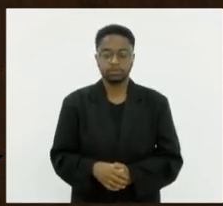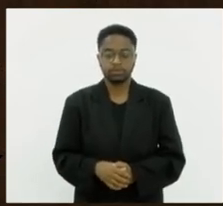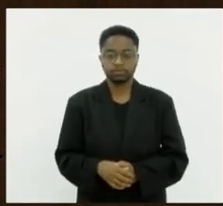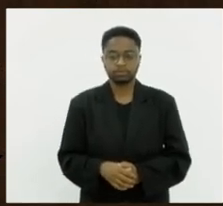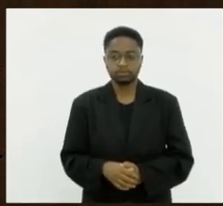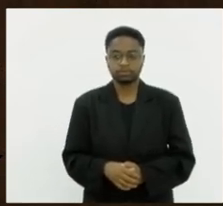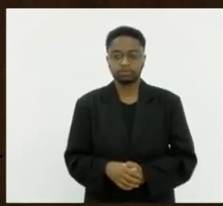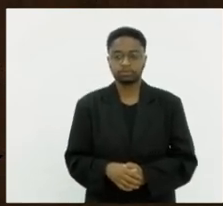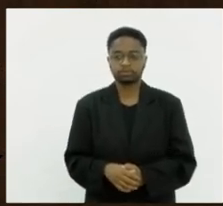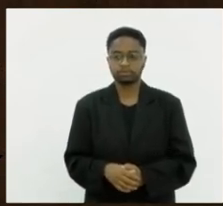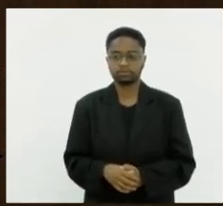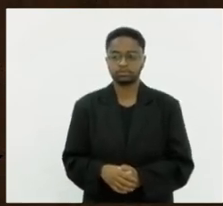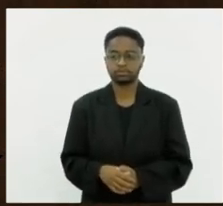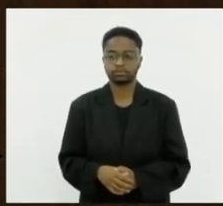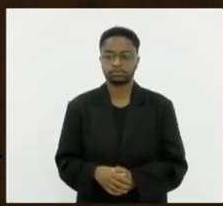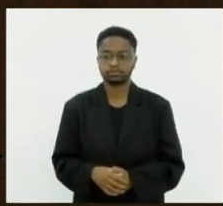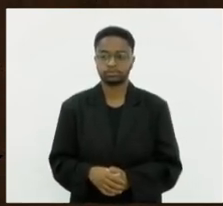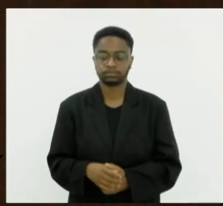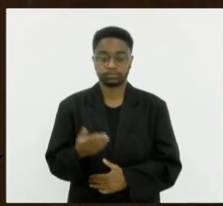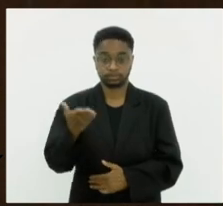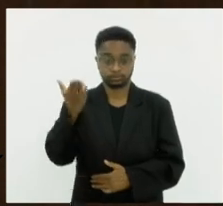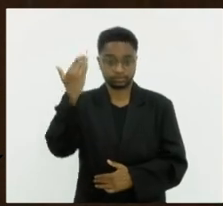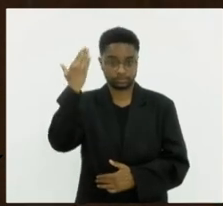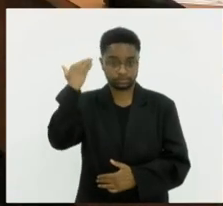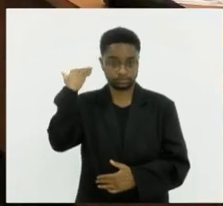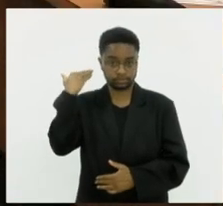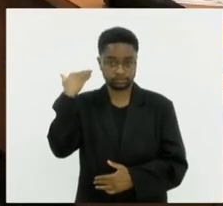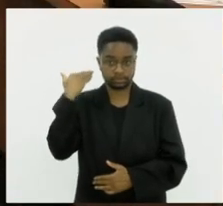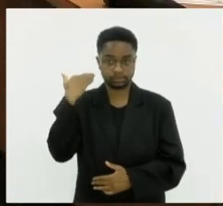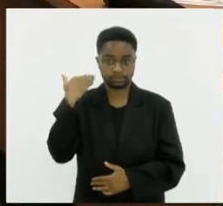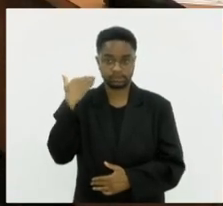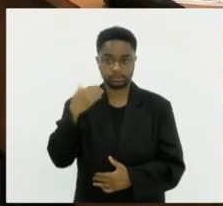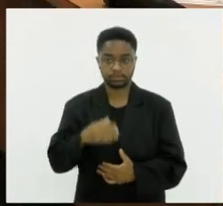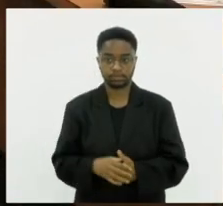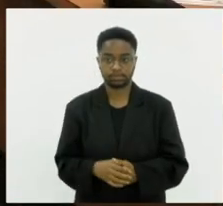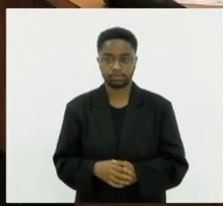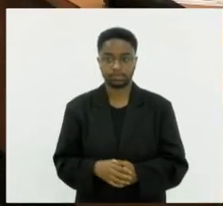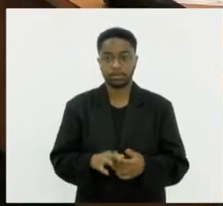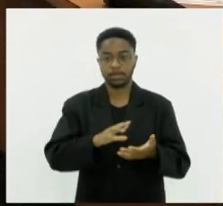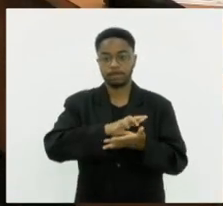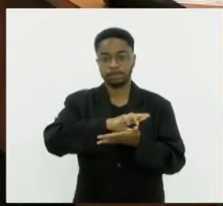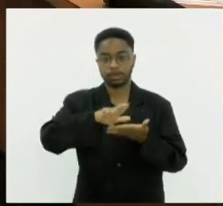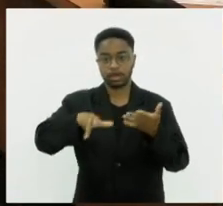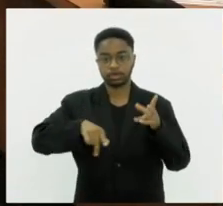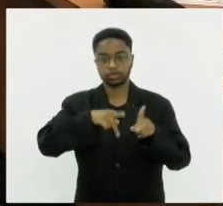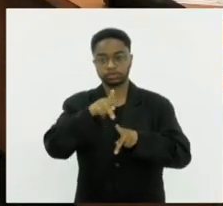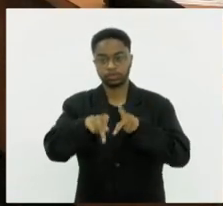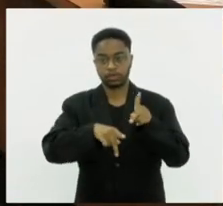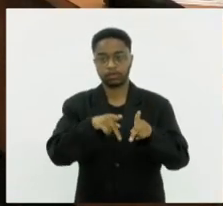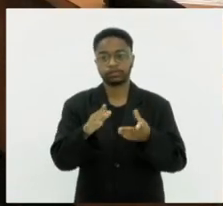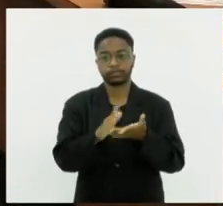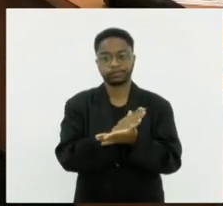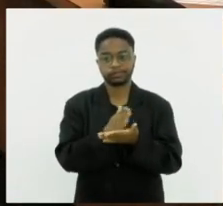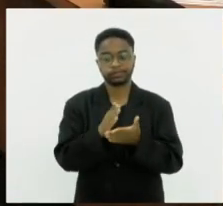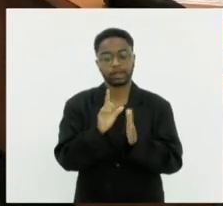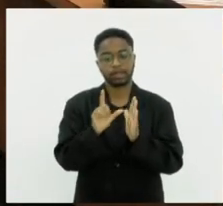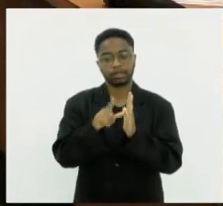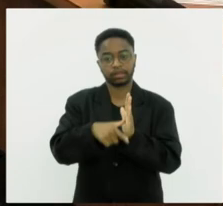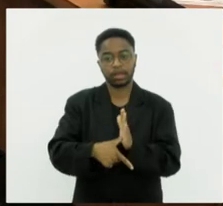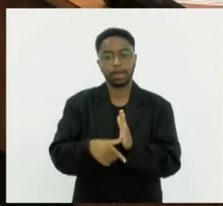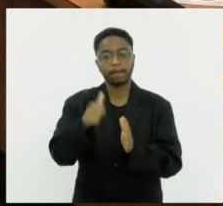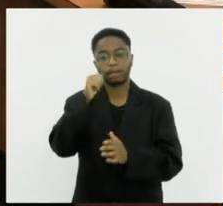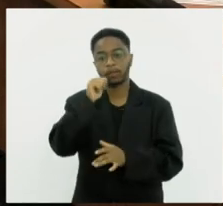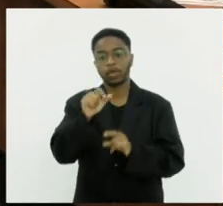Souza, que lá atrás, em várias civilizações, muitas atrasadas, a mulher era